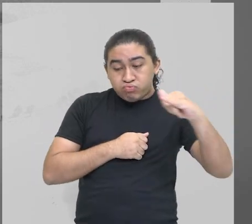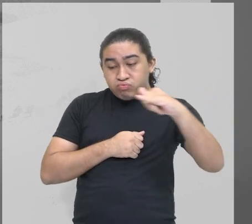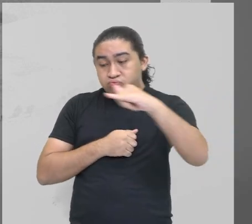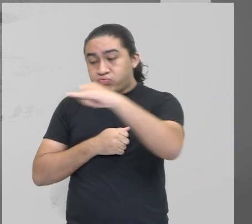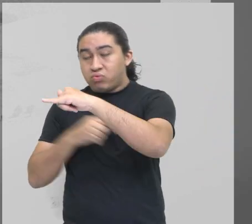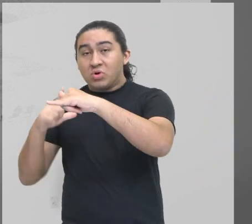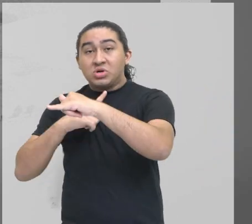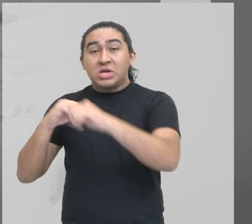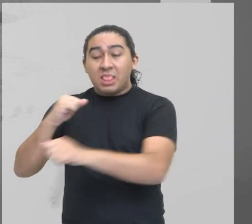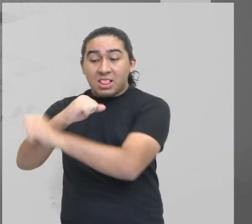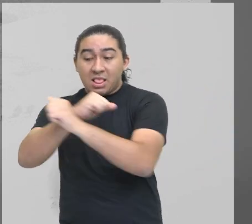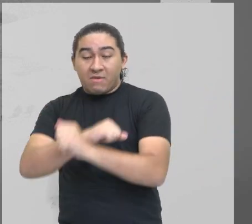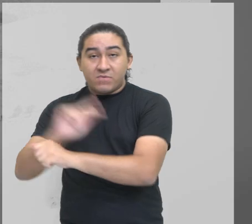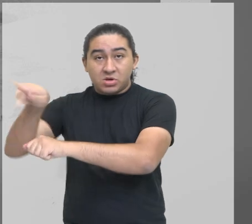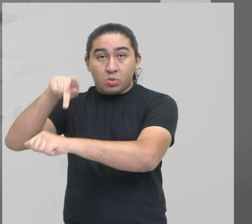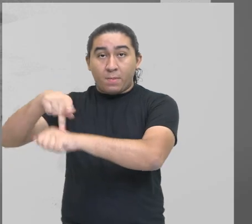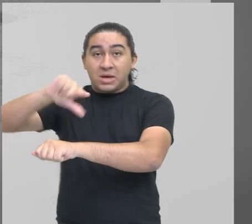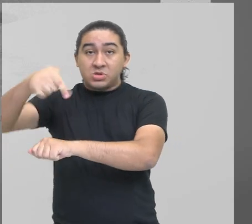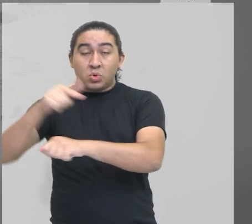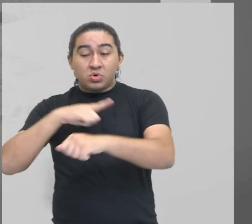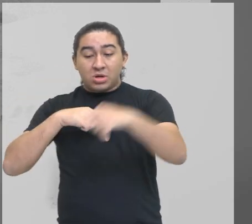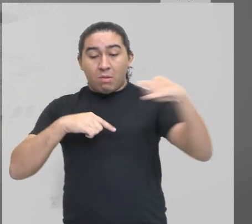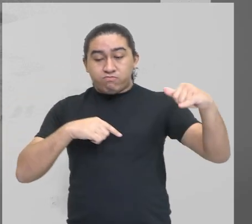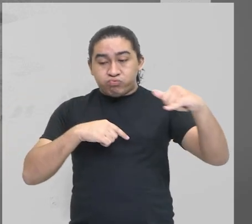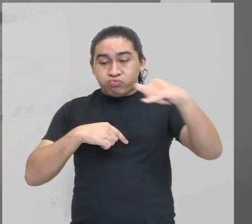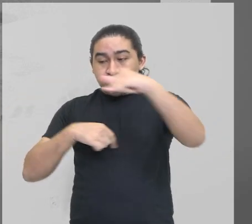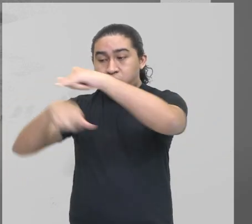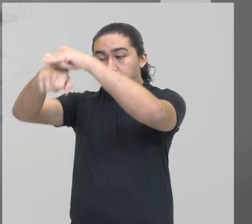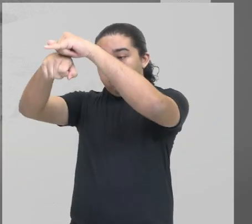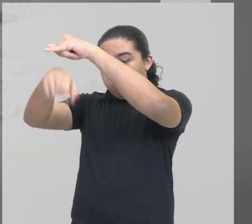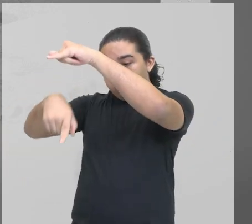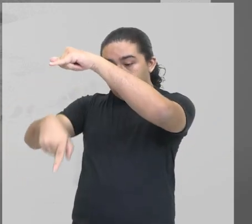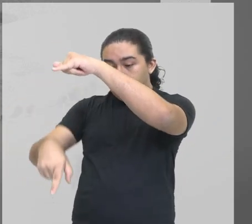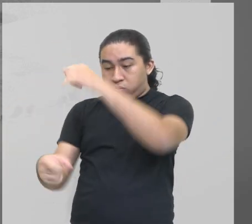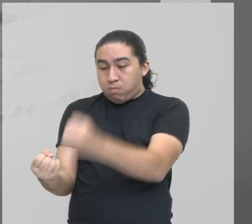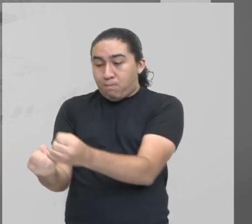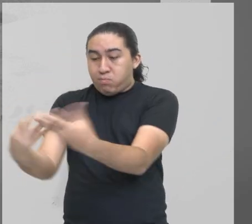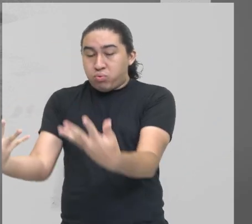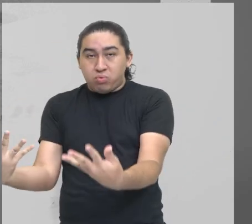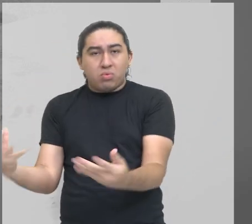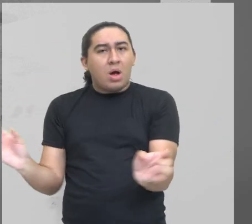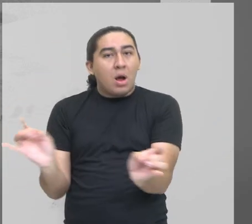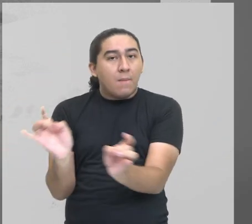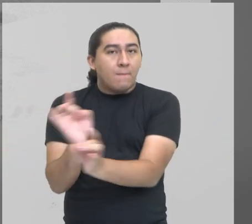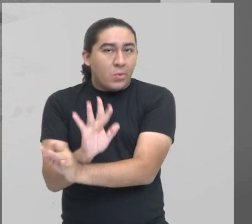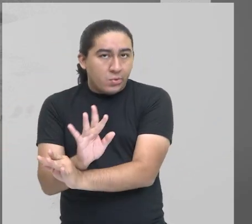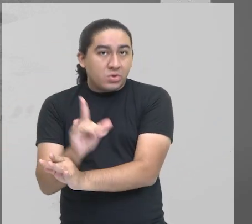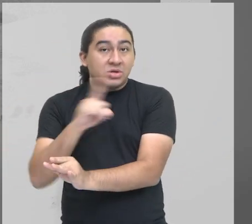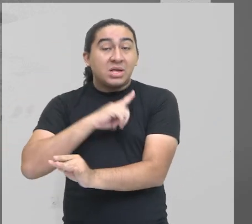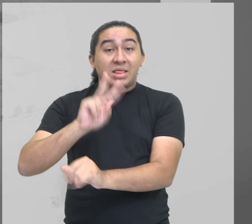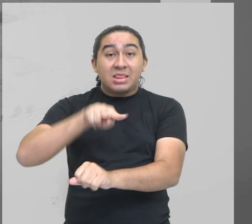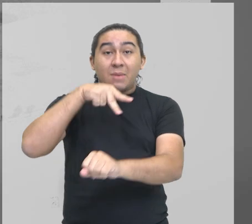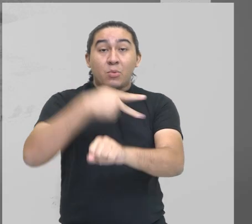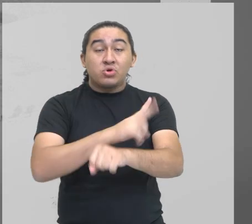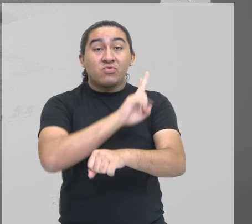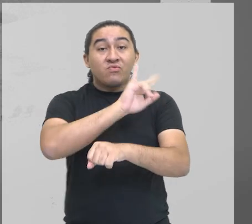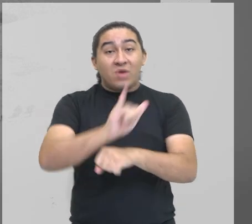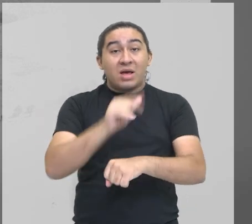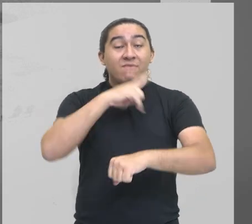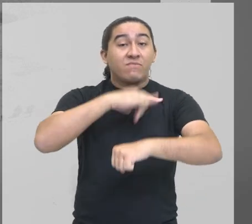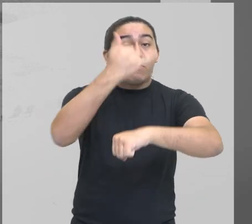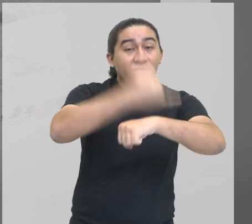defesas inimigas. Quando ela terminava, cessava esse ataque, era enviado a divisão de